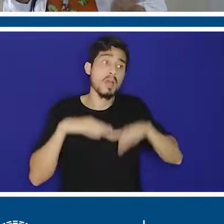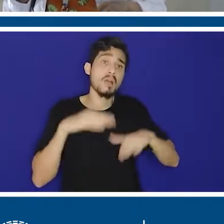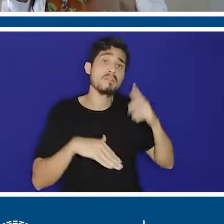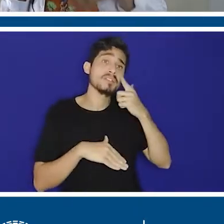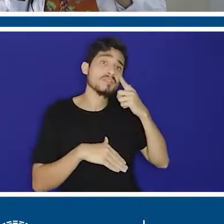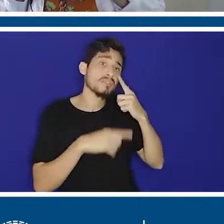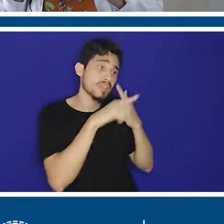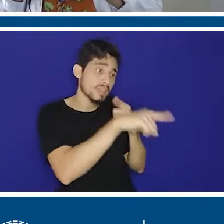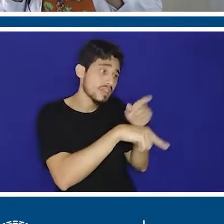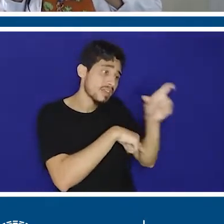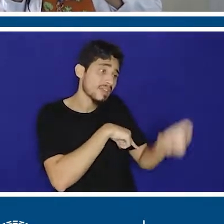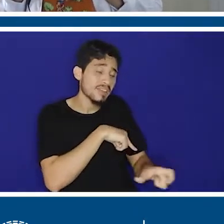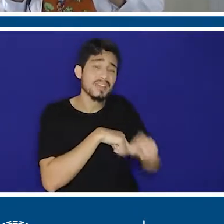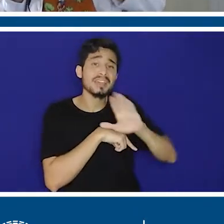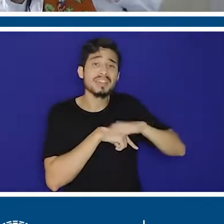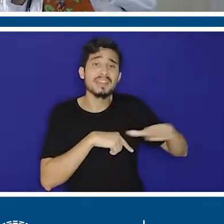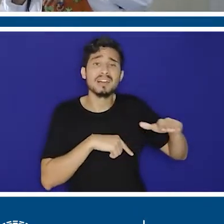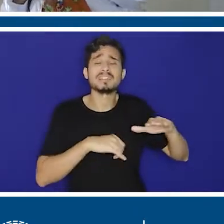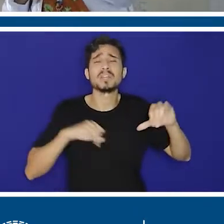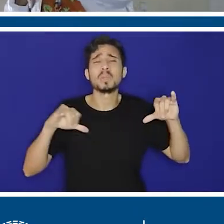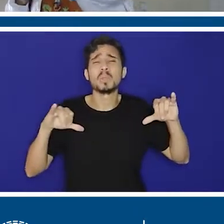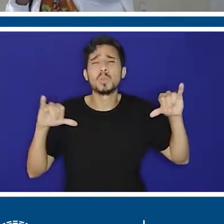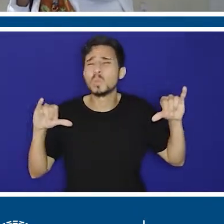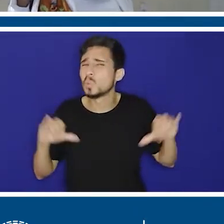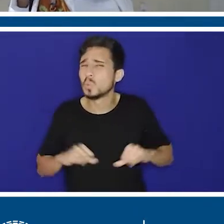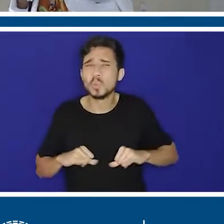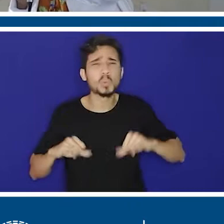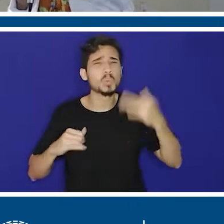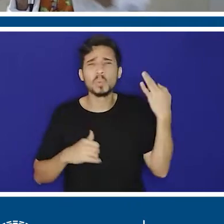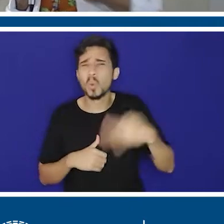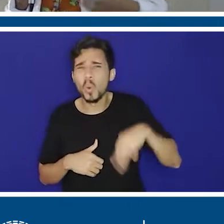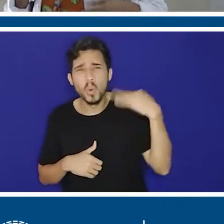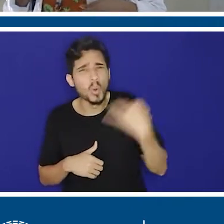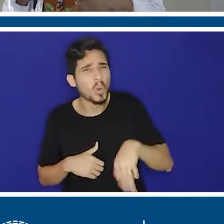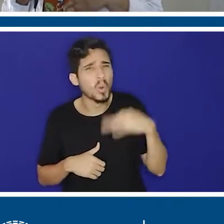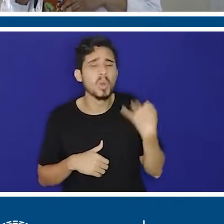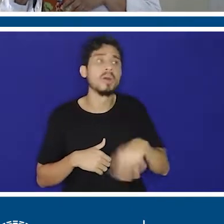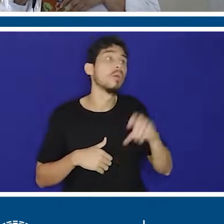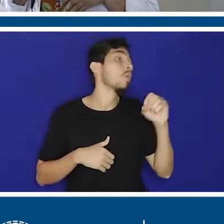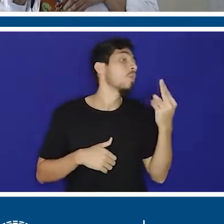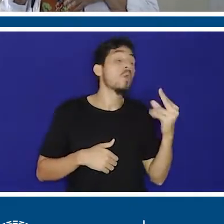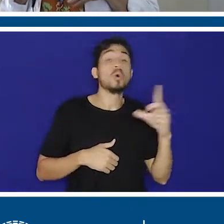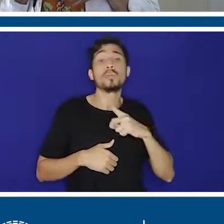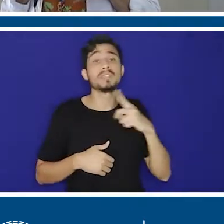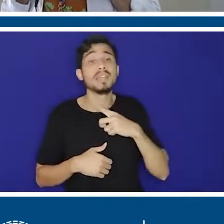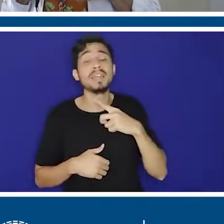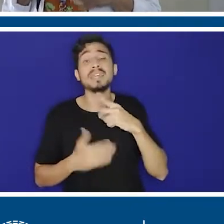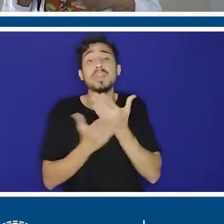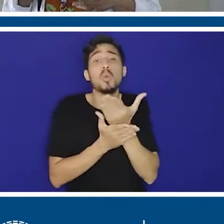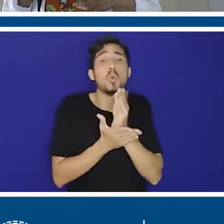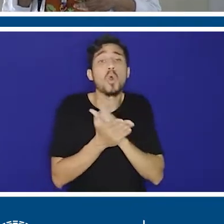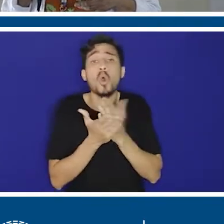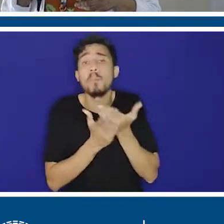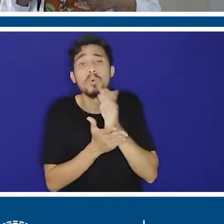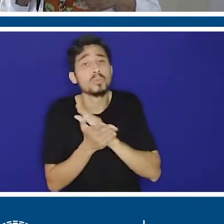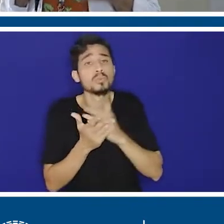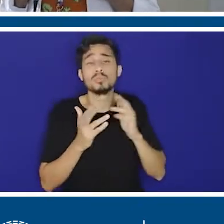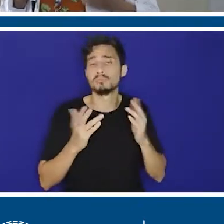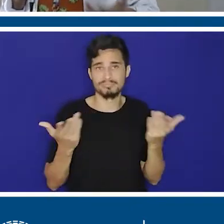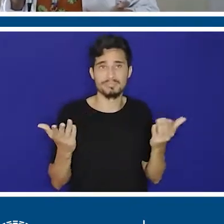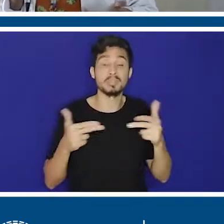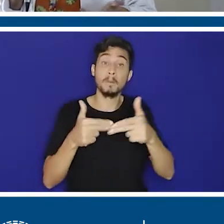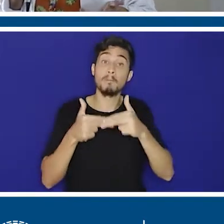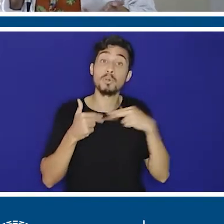com dor, às vezes é uma criança que tem algum outro incômodo. Então, por isso que quando a gente medica, é